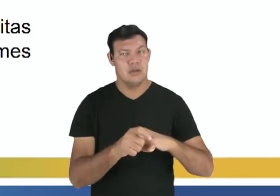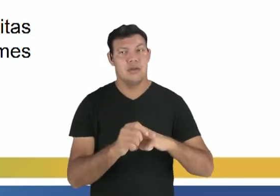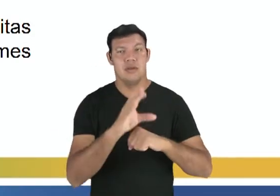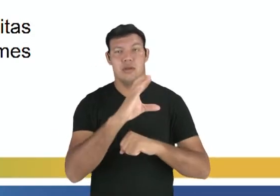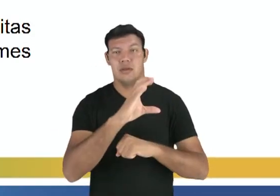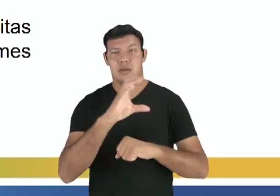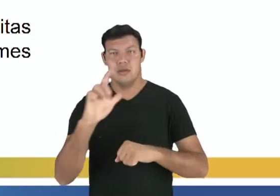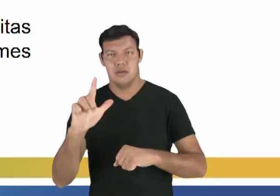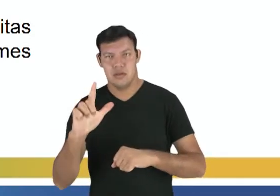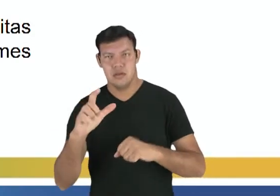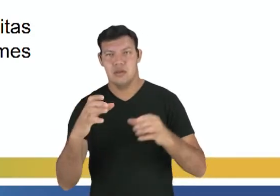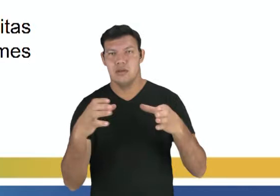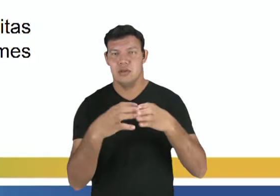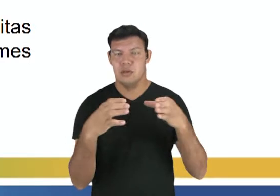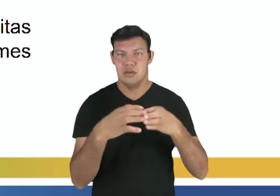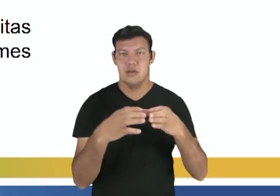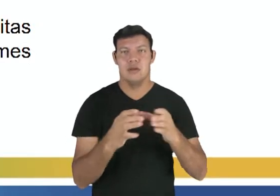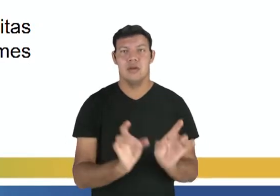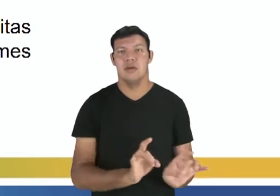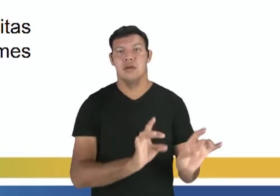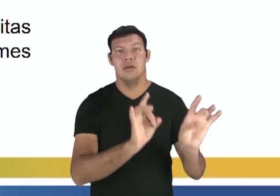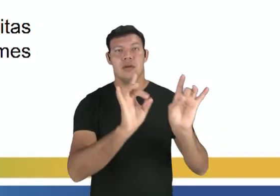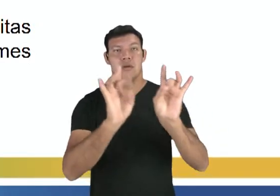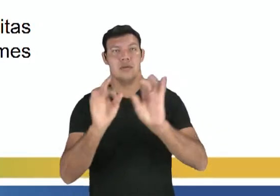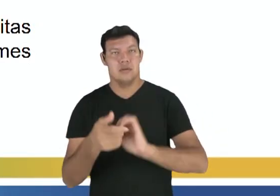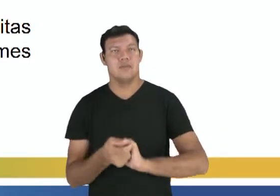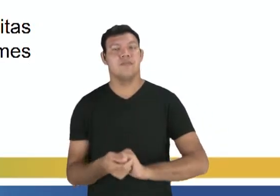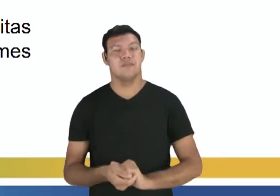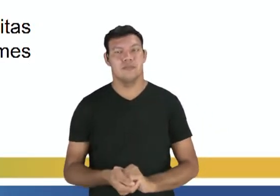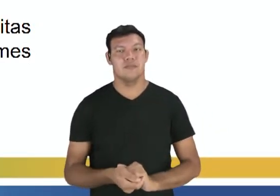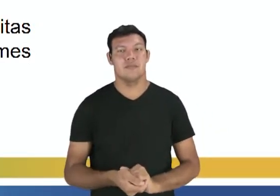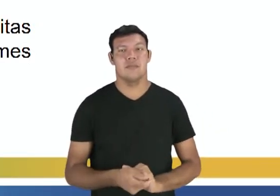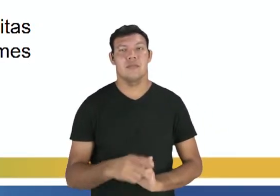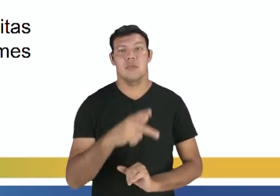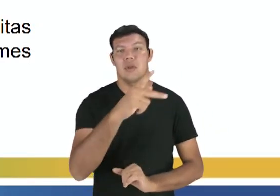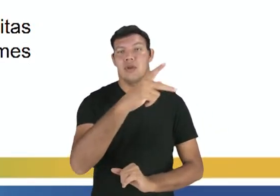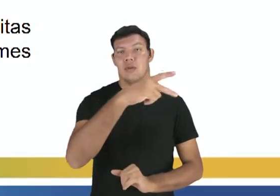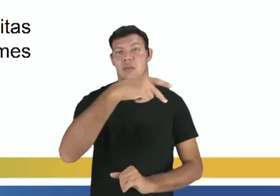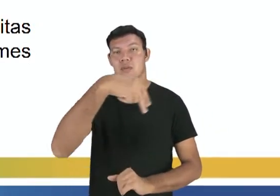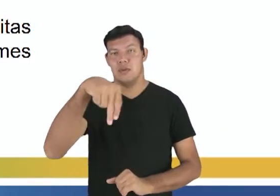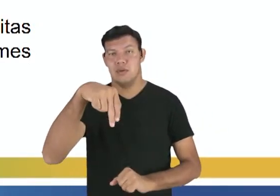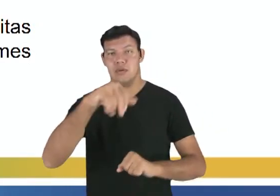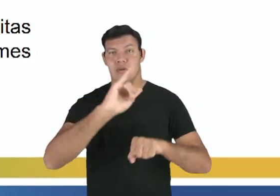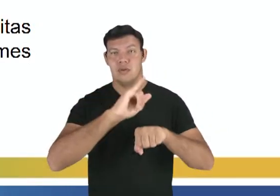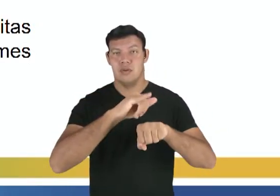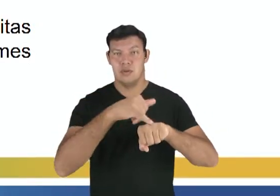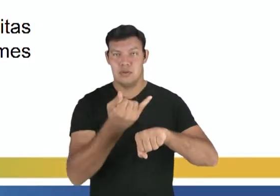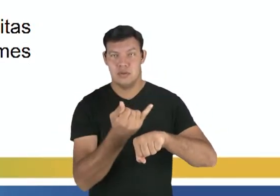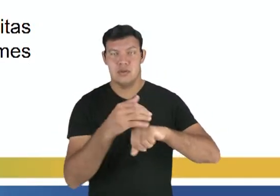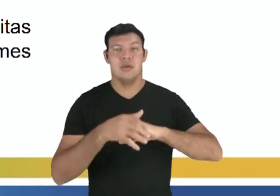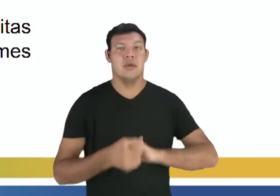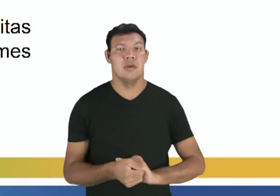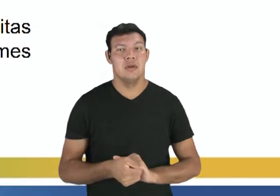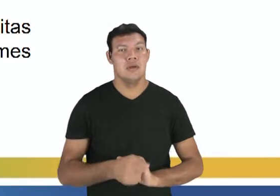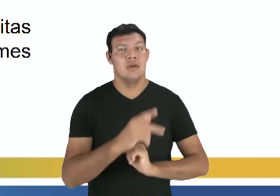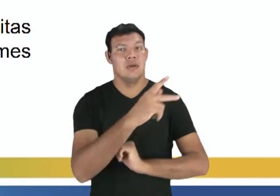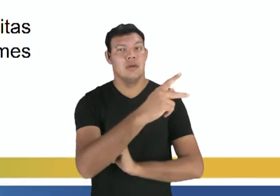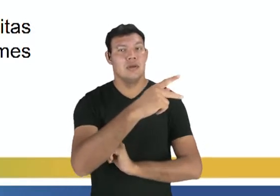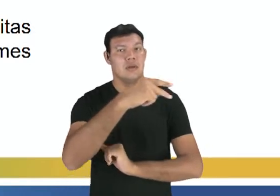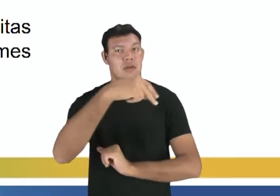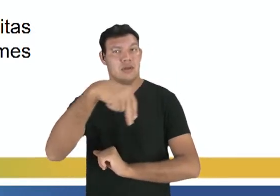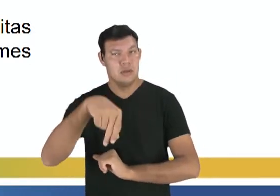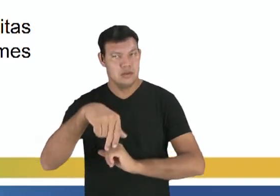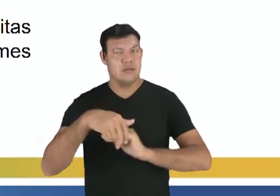classe, qualificando e especificando, chamam-se pronomes adjetivos. Gente, os pronomes,